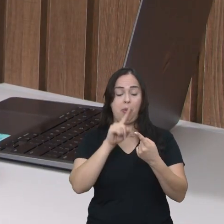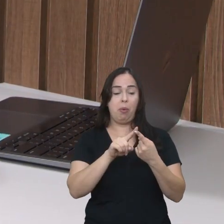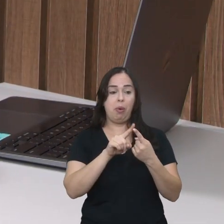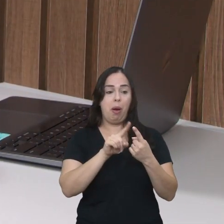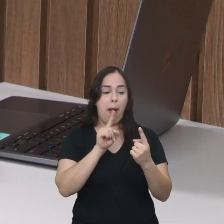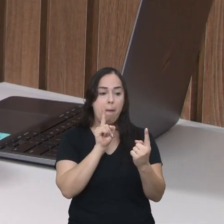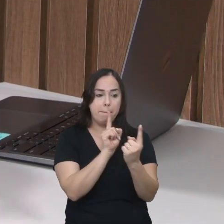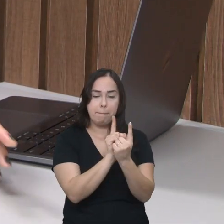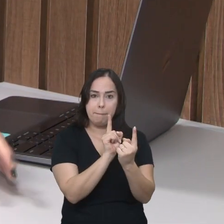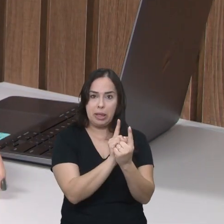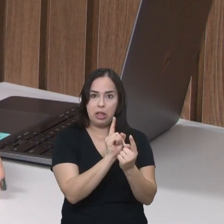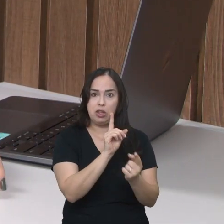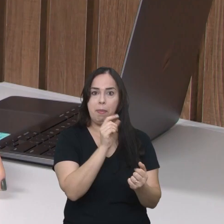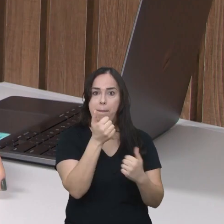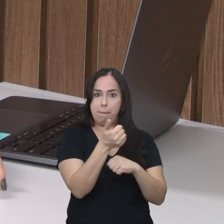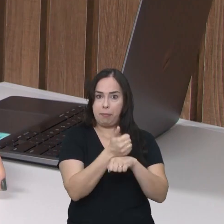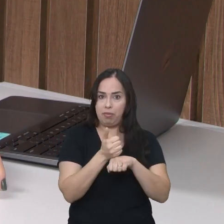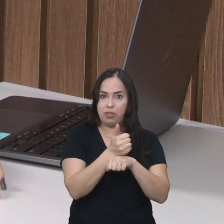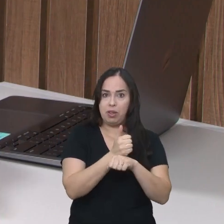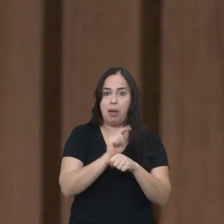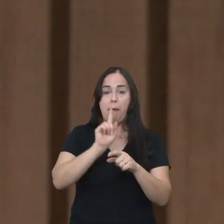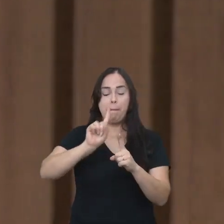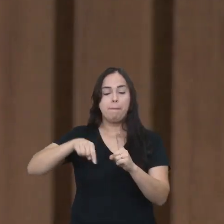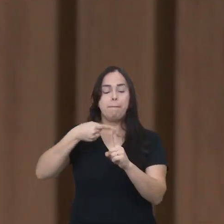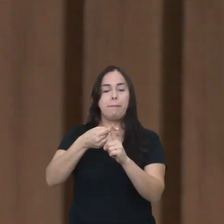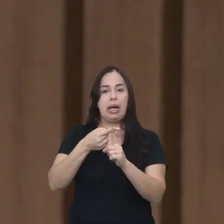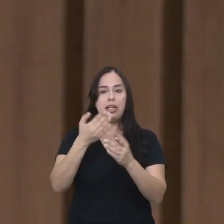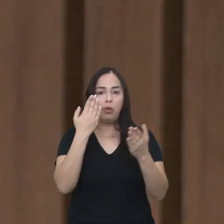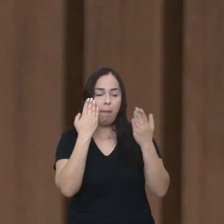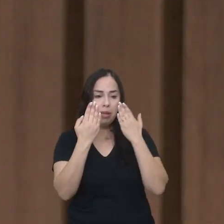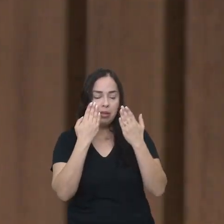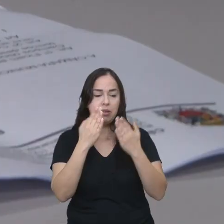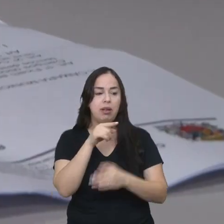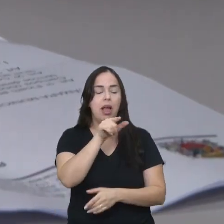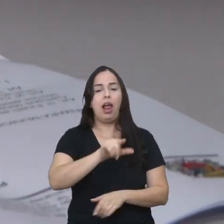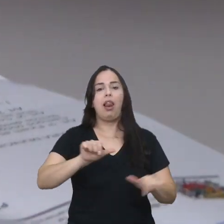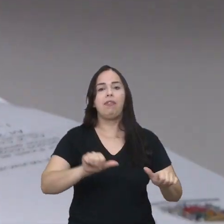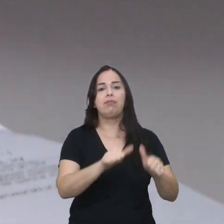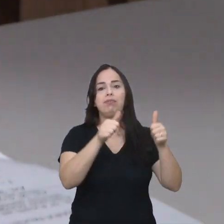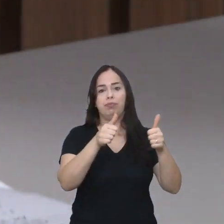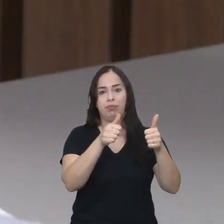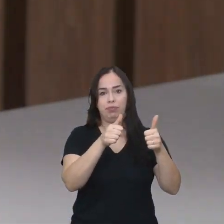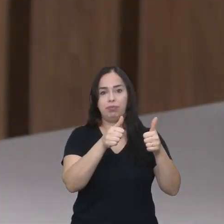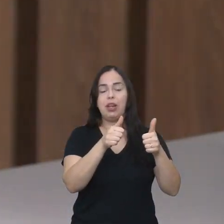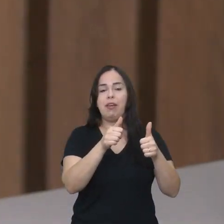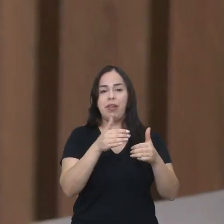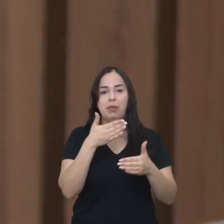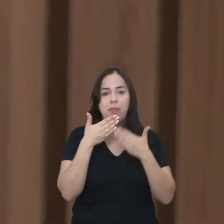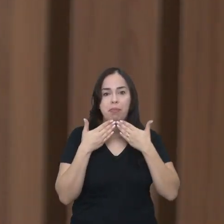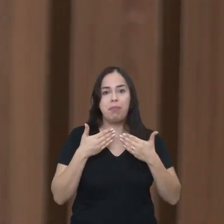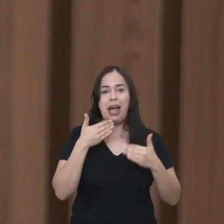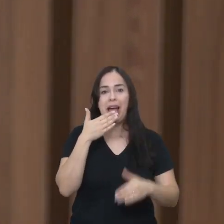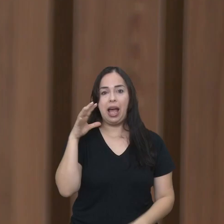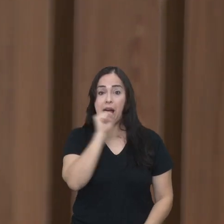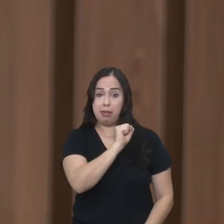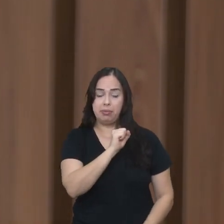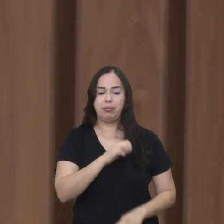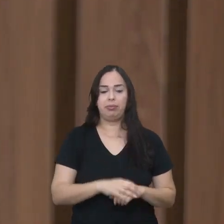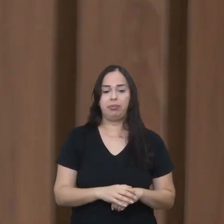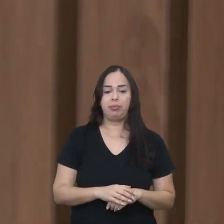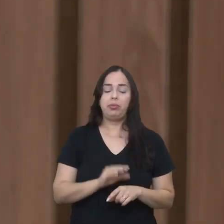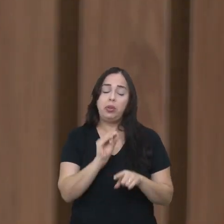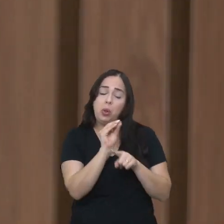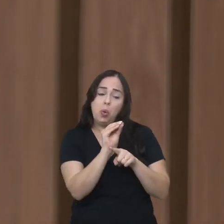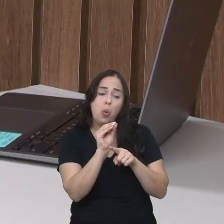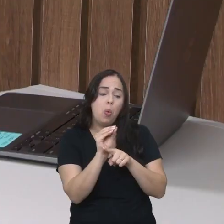médico somado ao atendimento psicológico também será importante para uma recuperação mais rápida do casal que sofre com